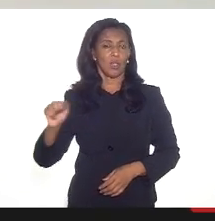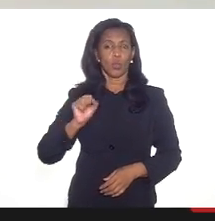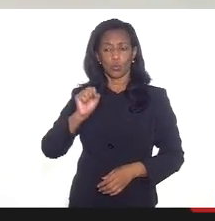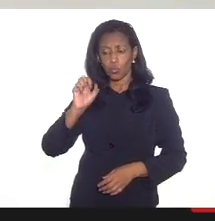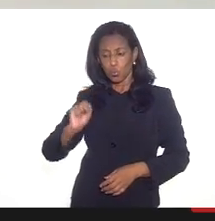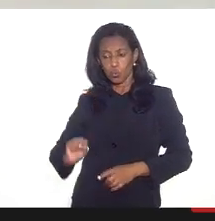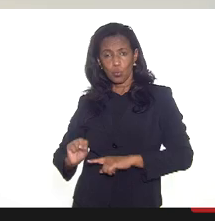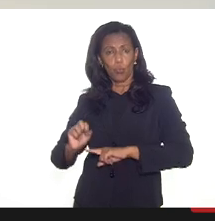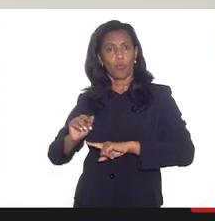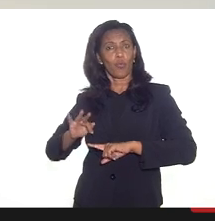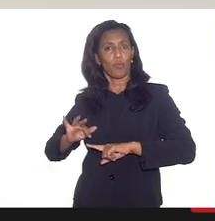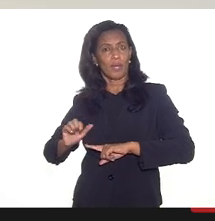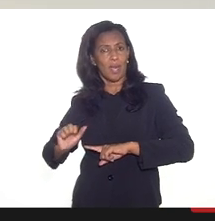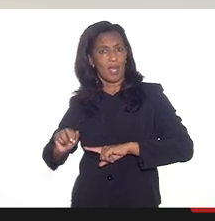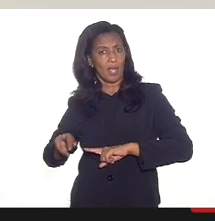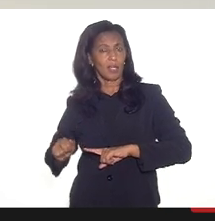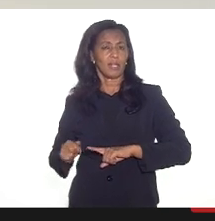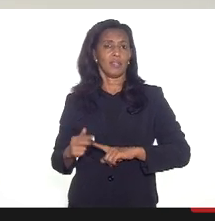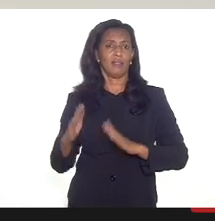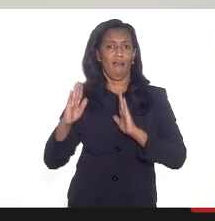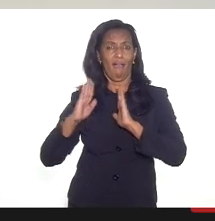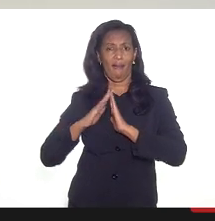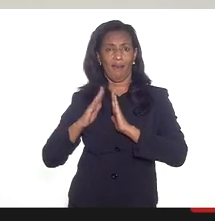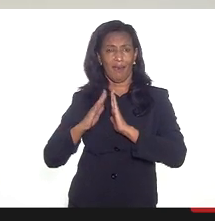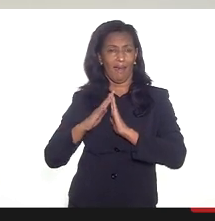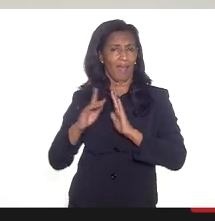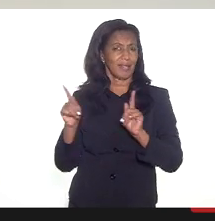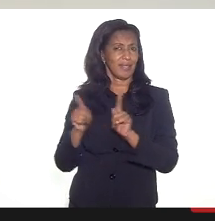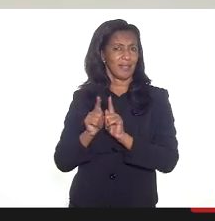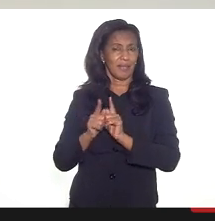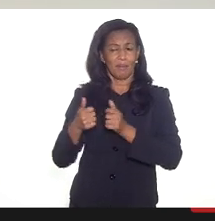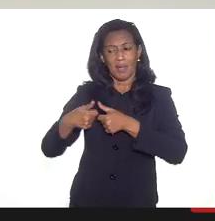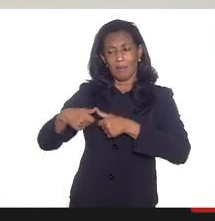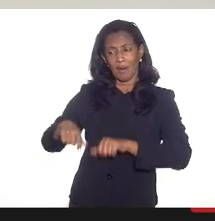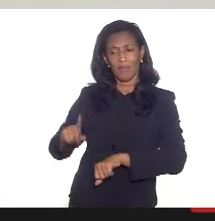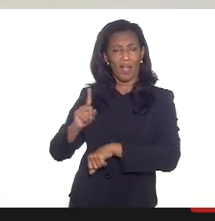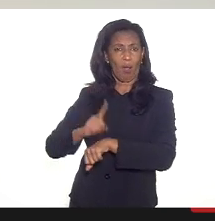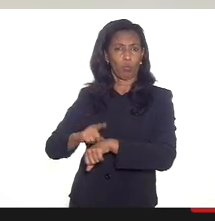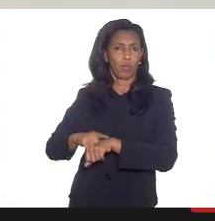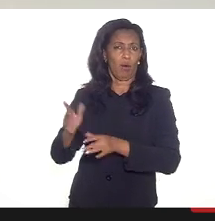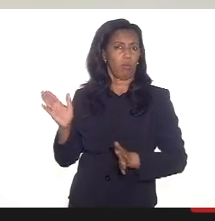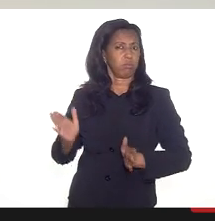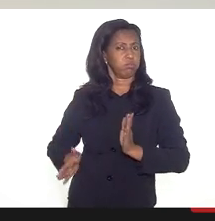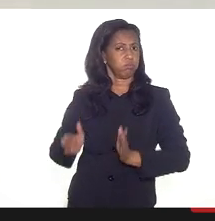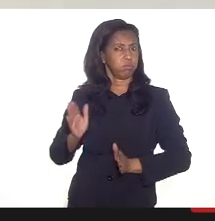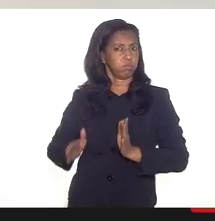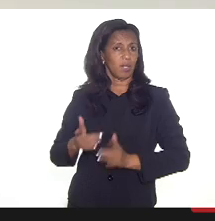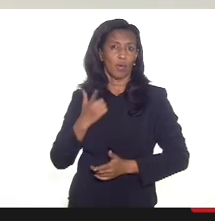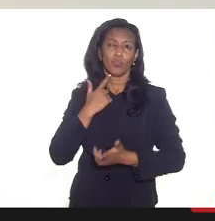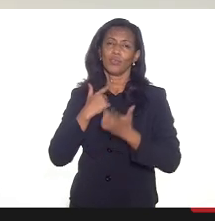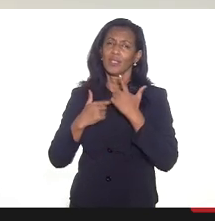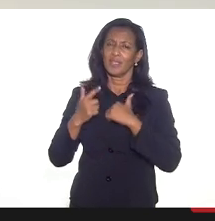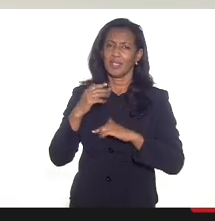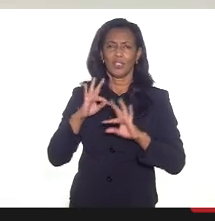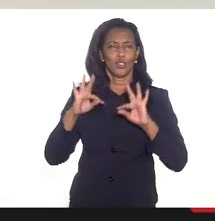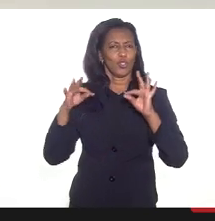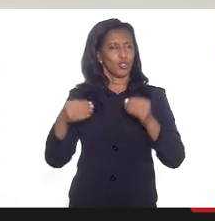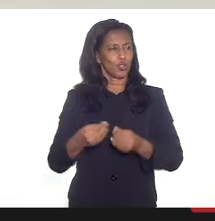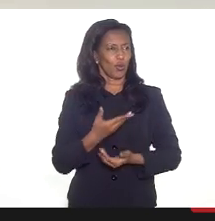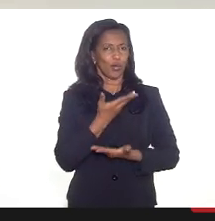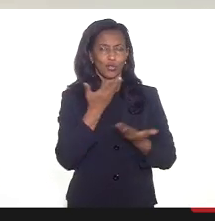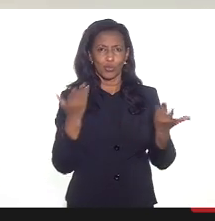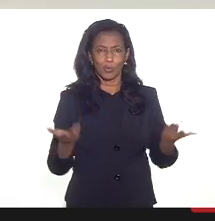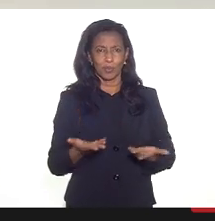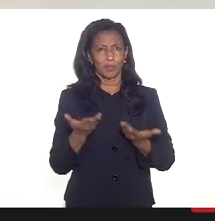não seja tão prejudicada. Casa de passagem provisória, por exemplo, que é um desejo de toda a rede aí há